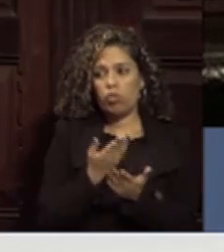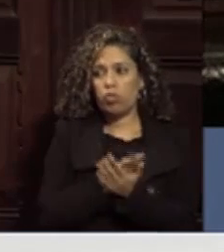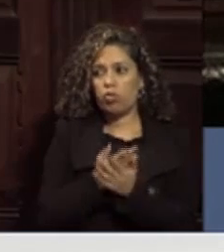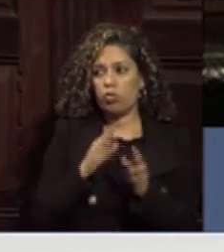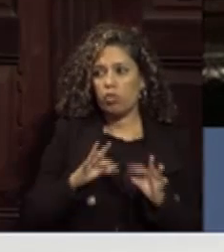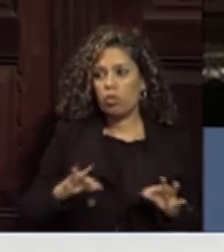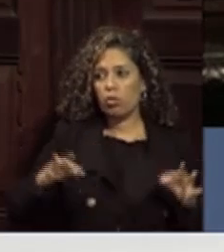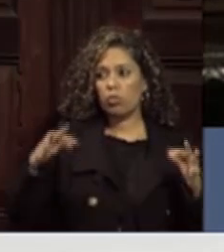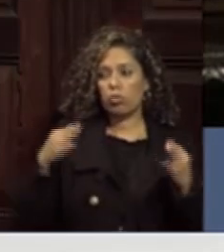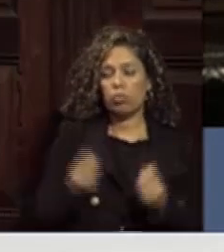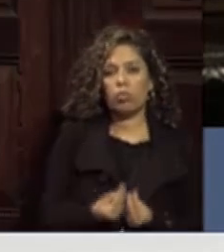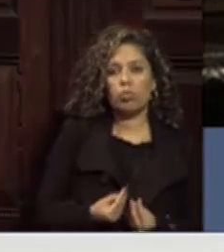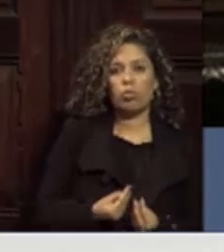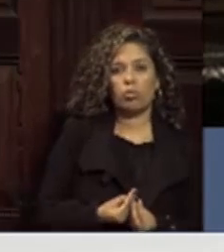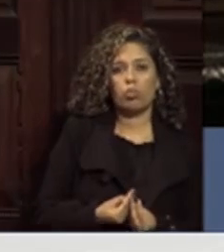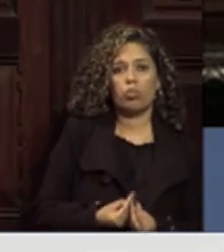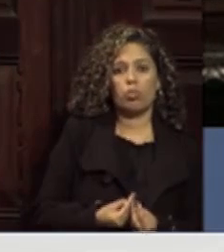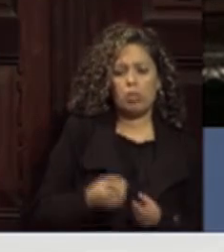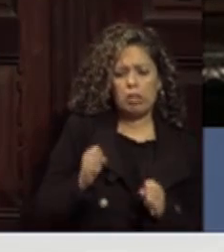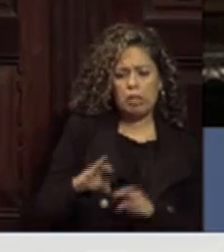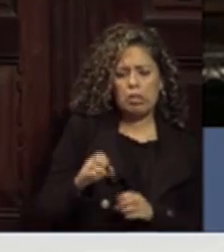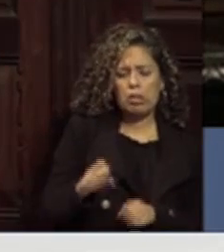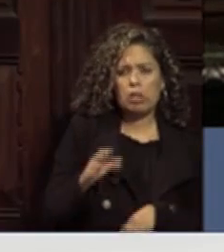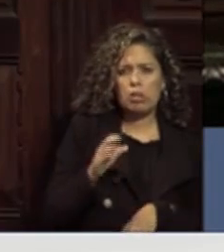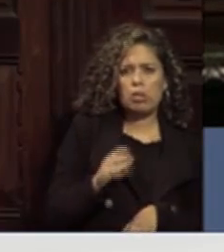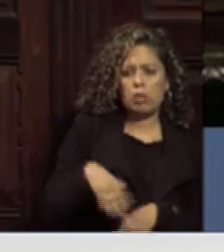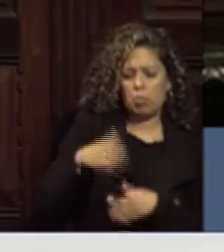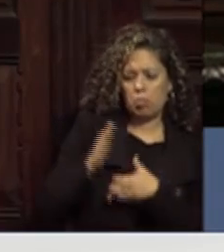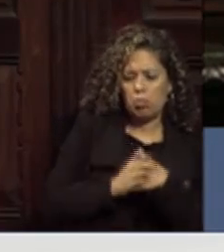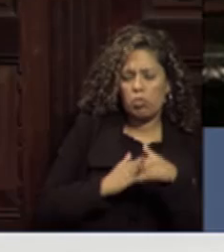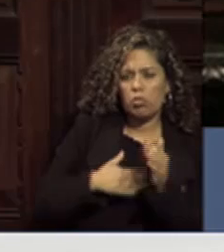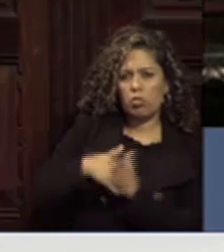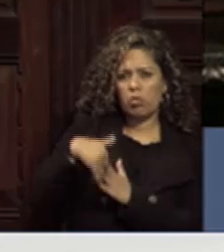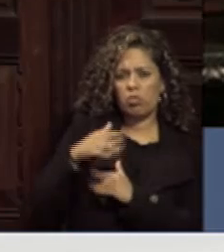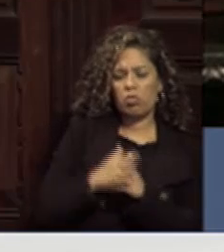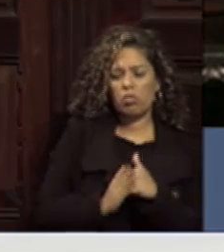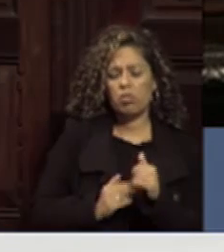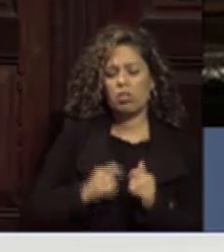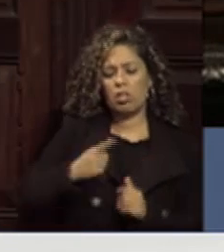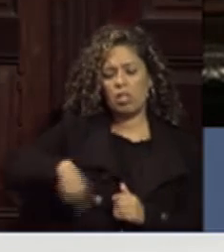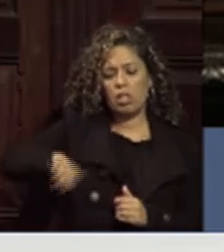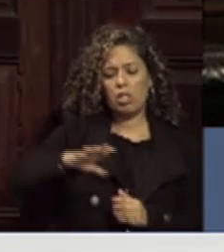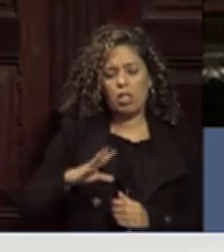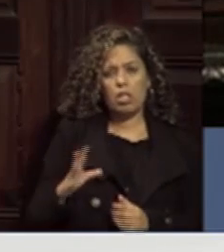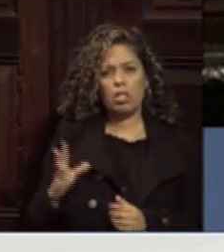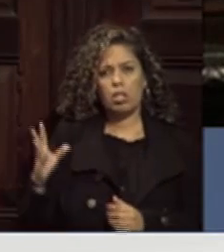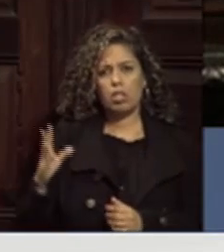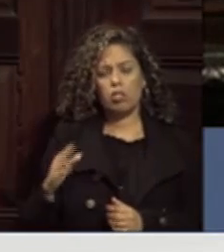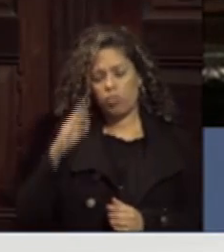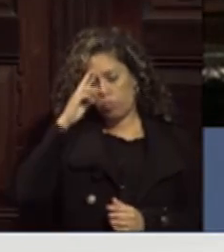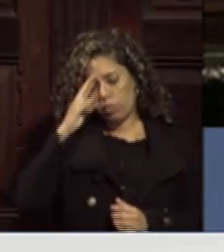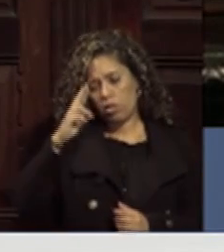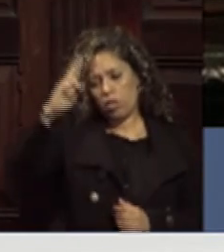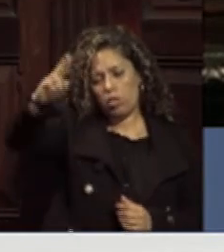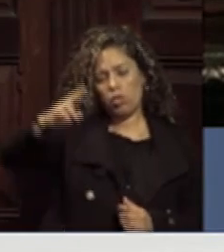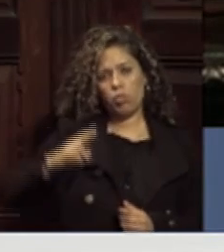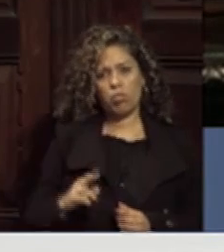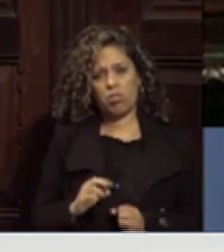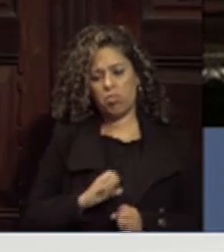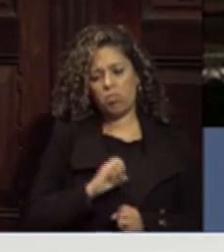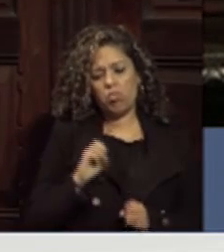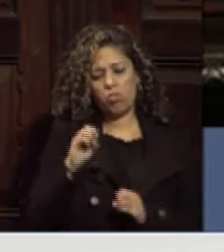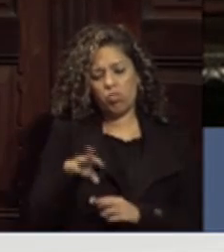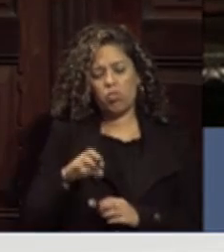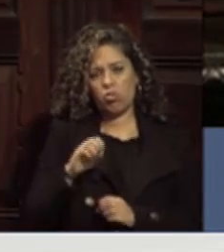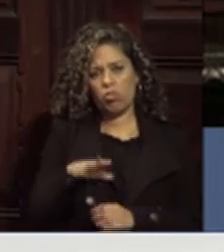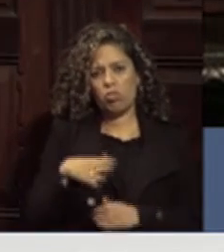que à época, o caso da Secretaria de Cultura, eram responsáveis por escolas estaduais,